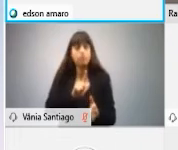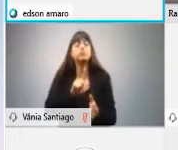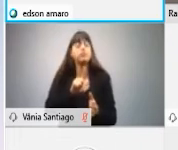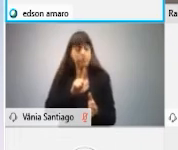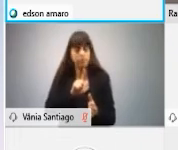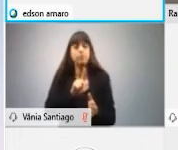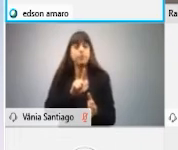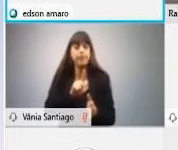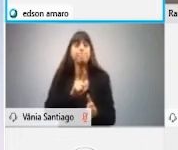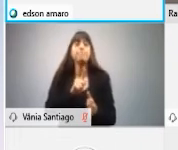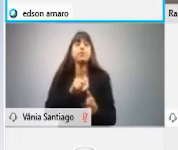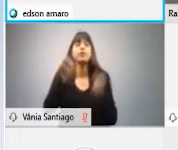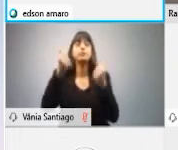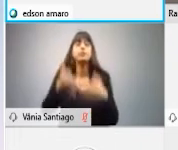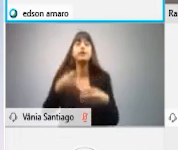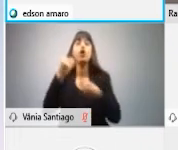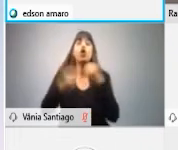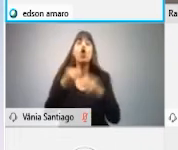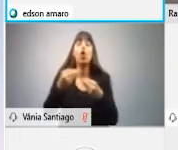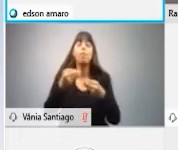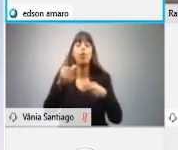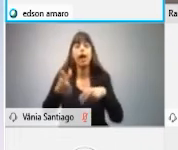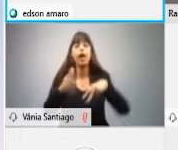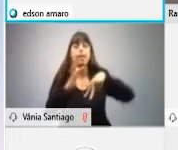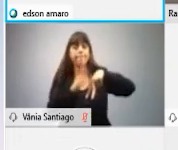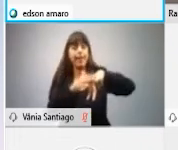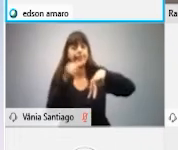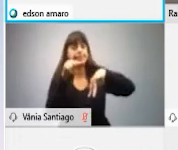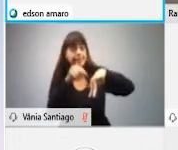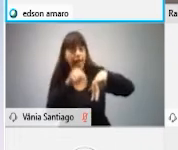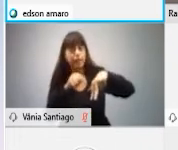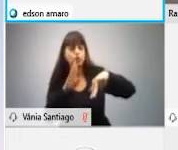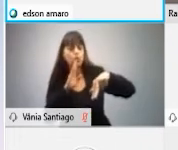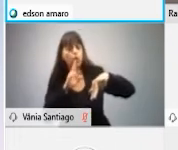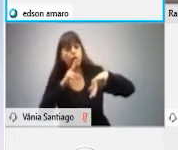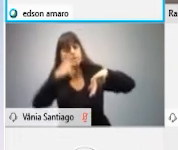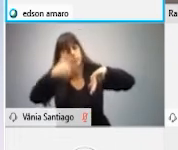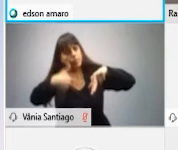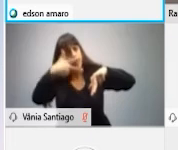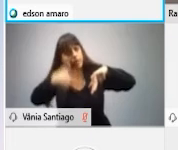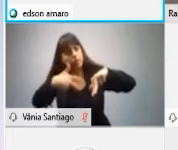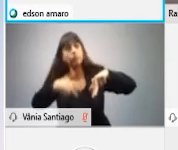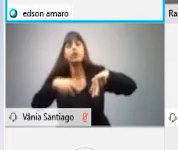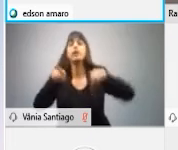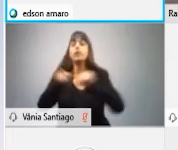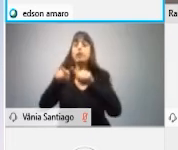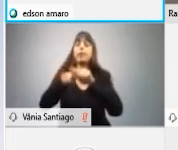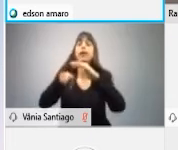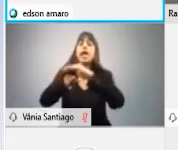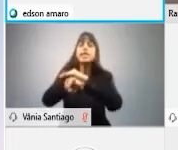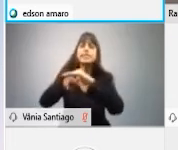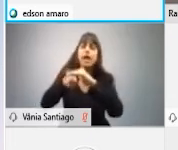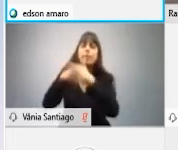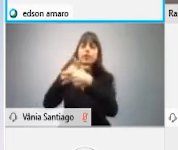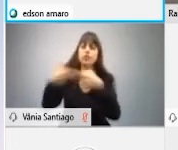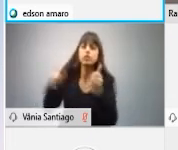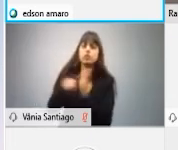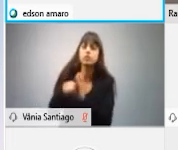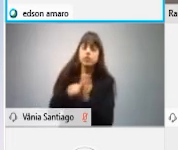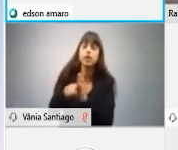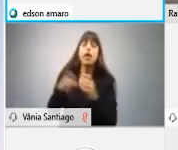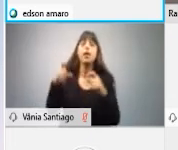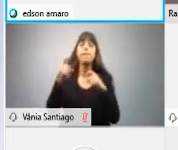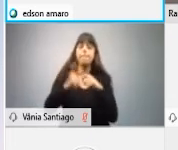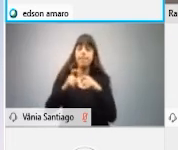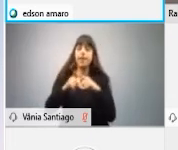paciente seja abordado por um conhecimento médico e os diversos exames de suporte para isso. A partir daí o médico